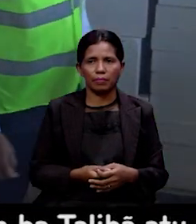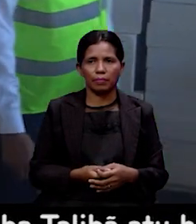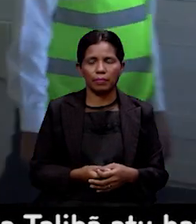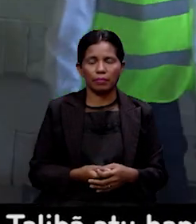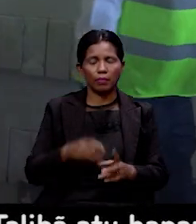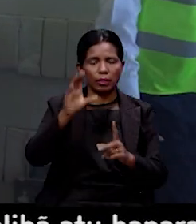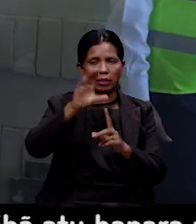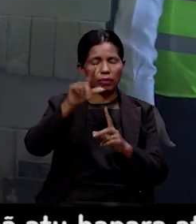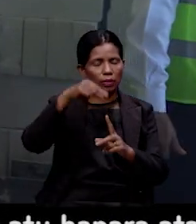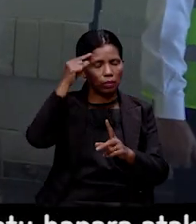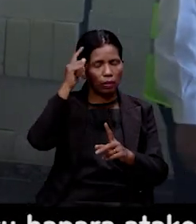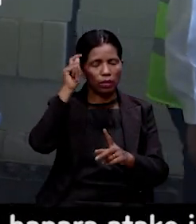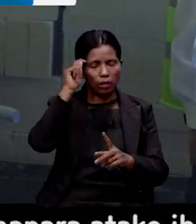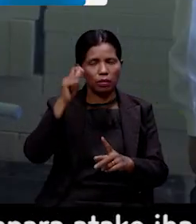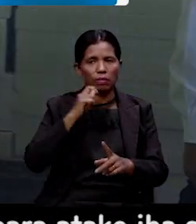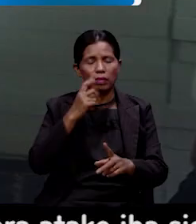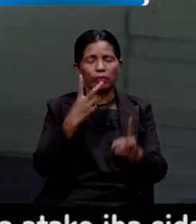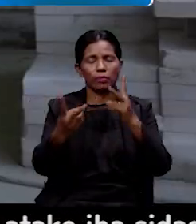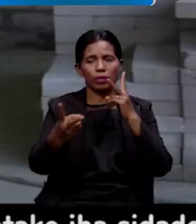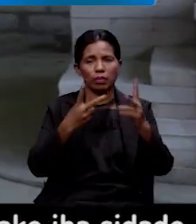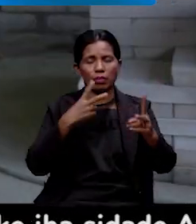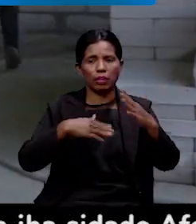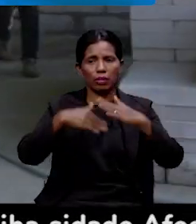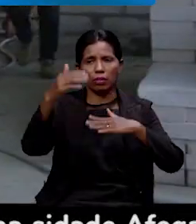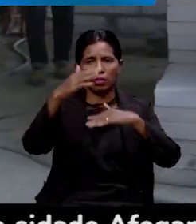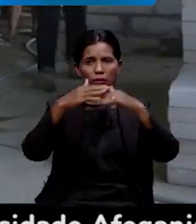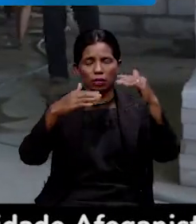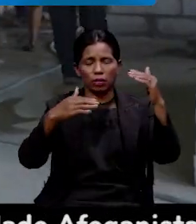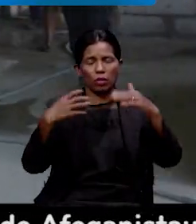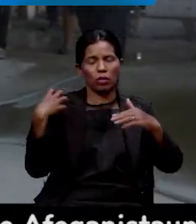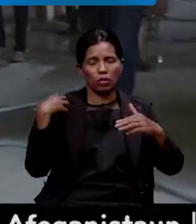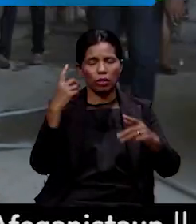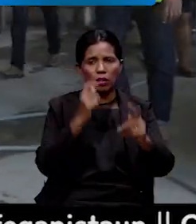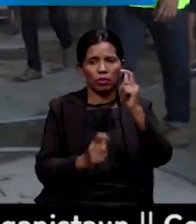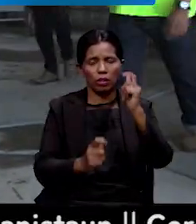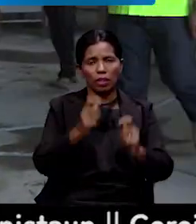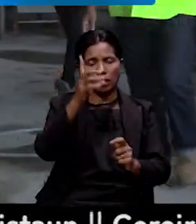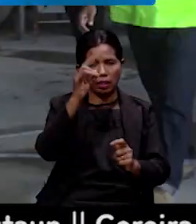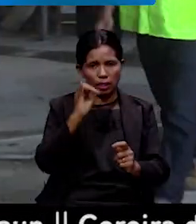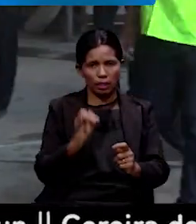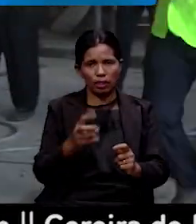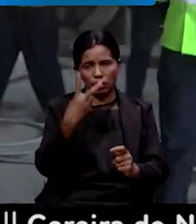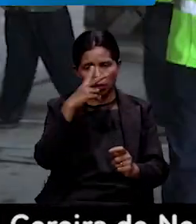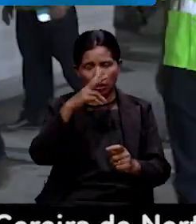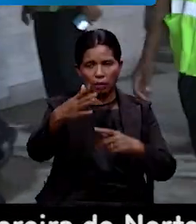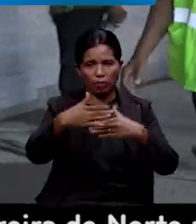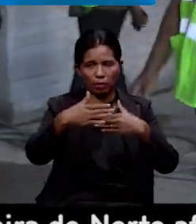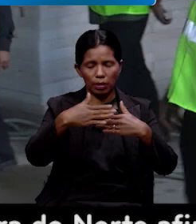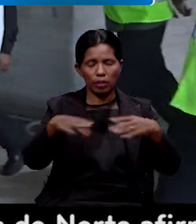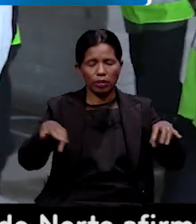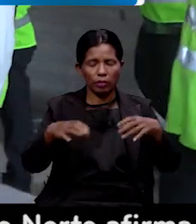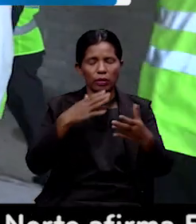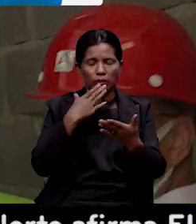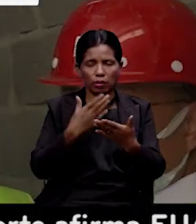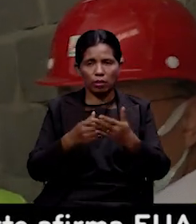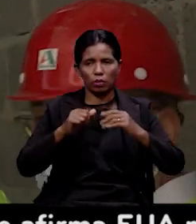Chefe governo Taur Matan Ruak halau visita ba construção fon edifício tribunal distrital dili, hodi harebe sik progresso nebe